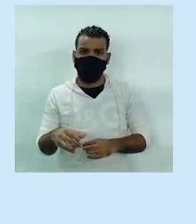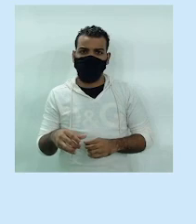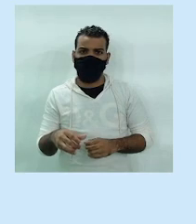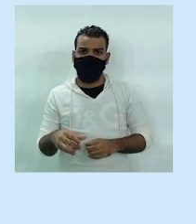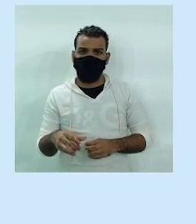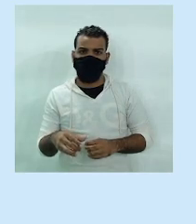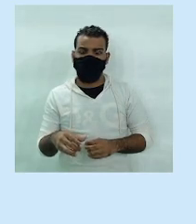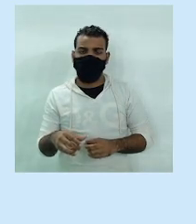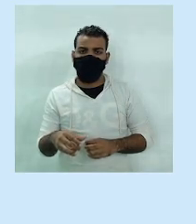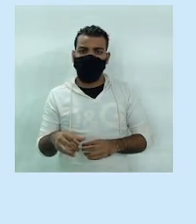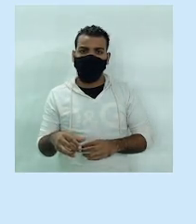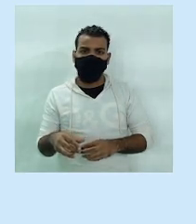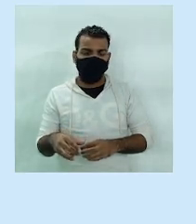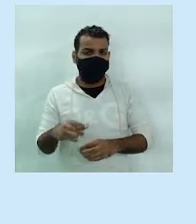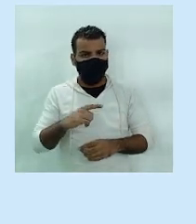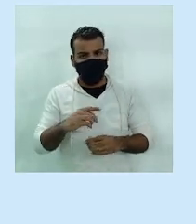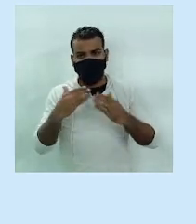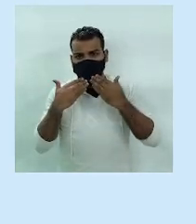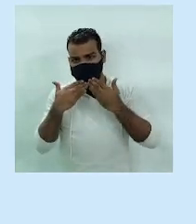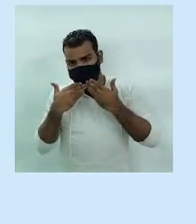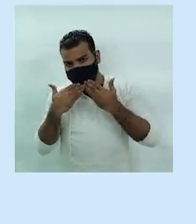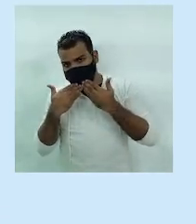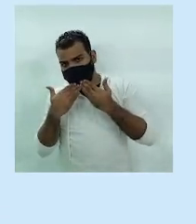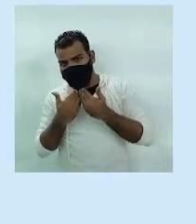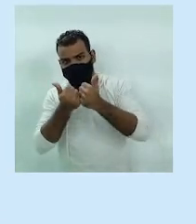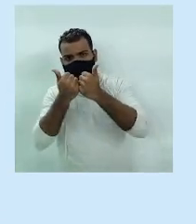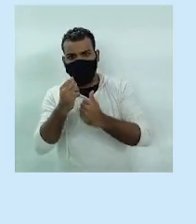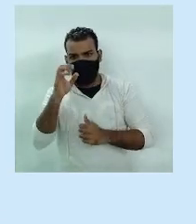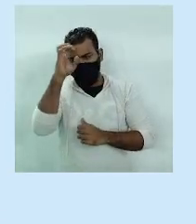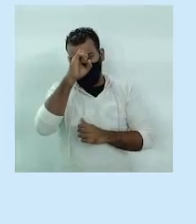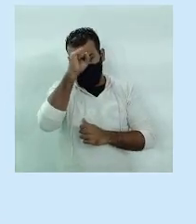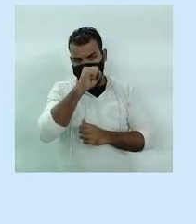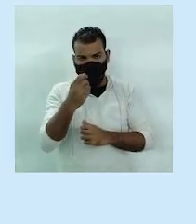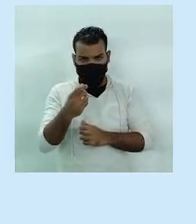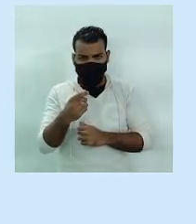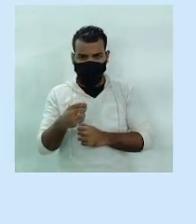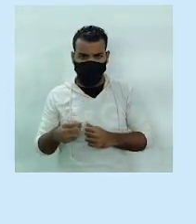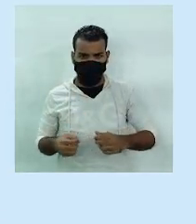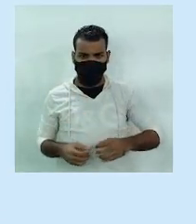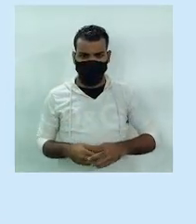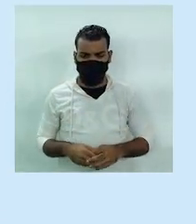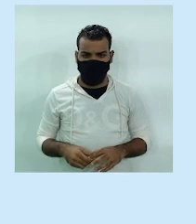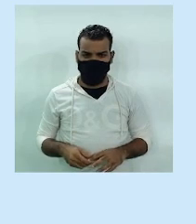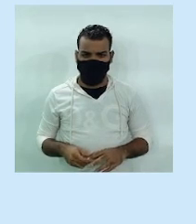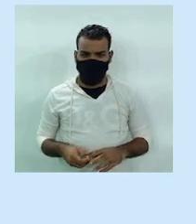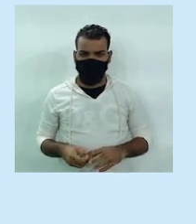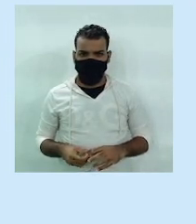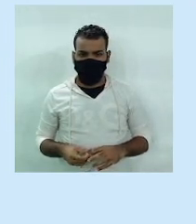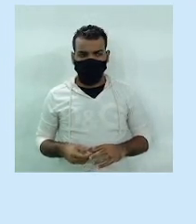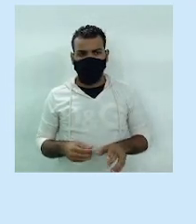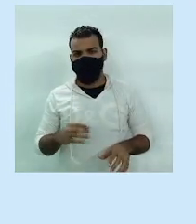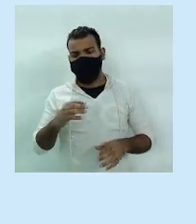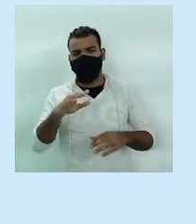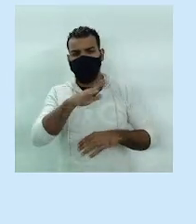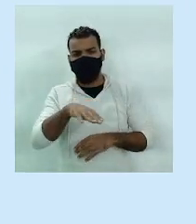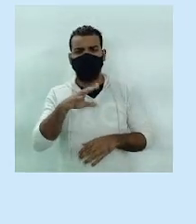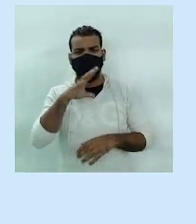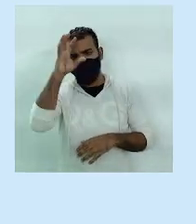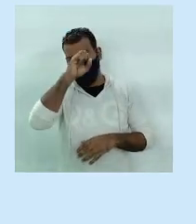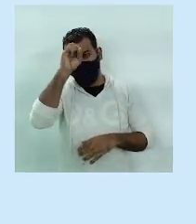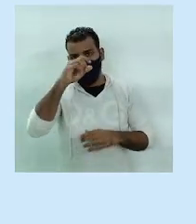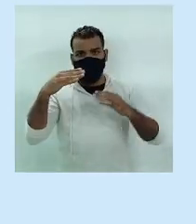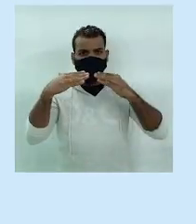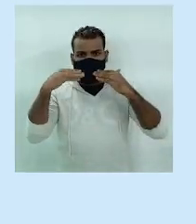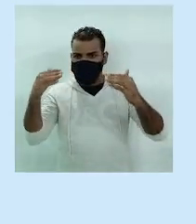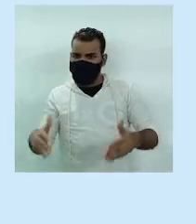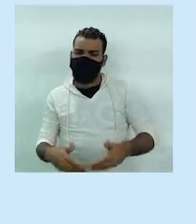estavam em condições melhores de aprendizado. A criança está numa fase, né, de melhor aprendizado, né?